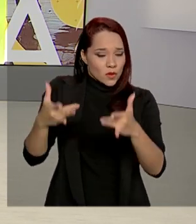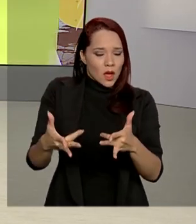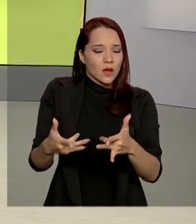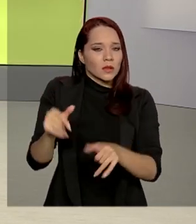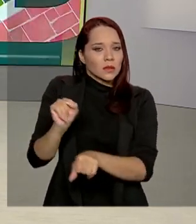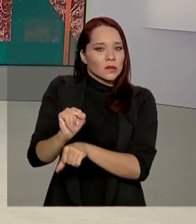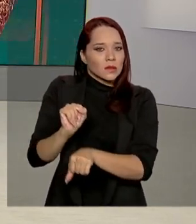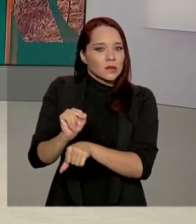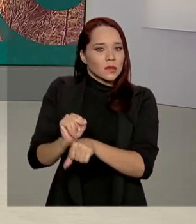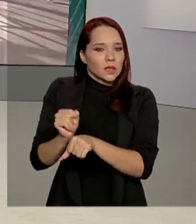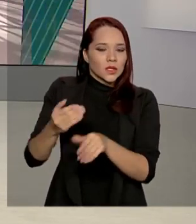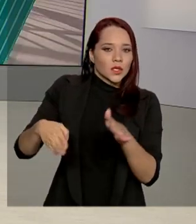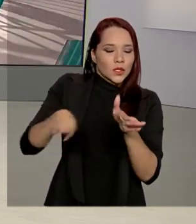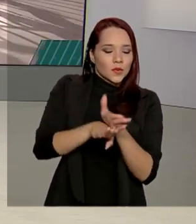esperados para a testagem.